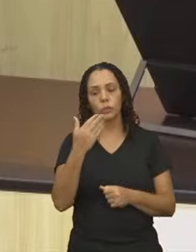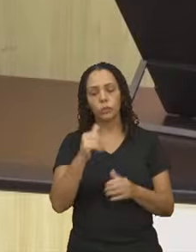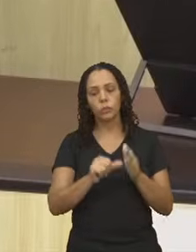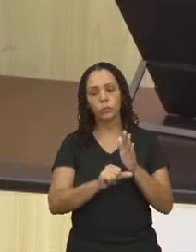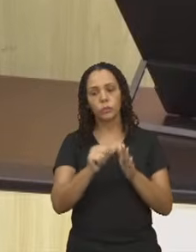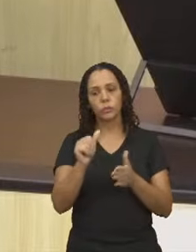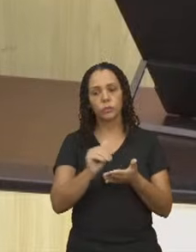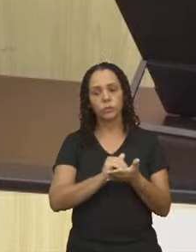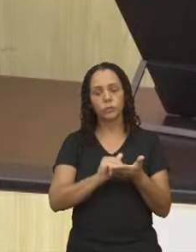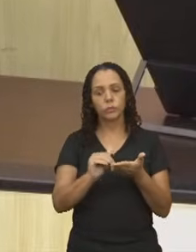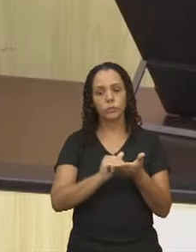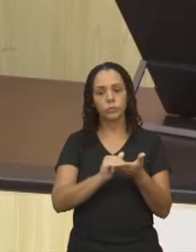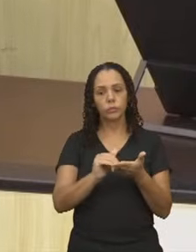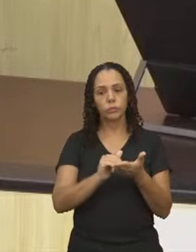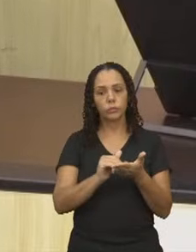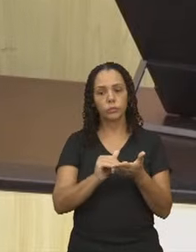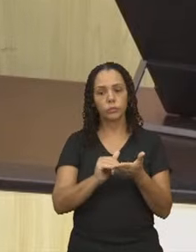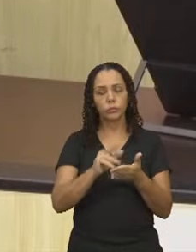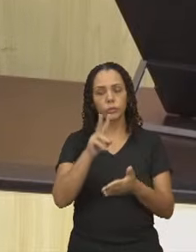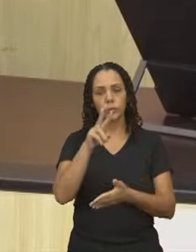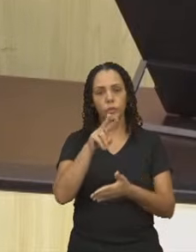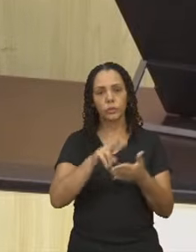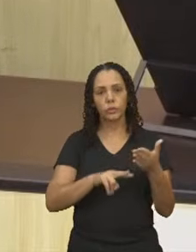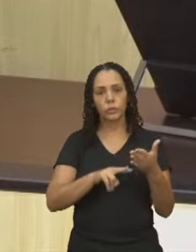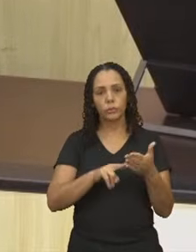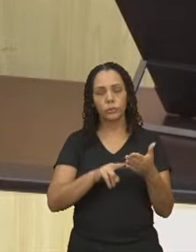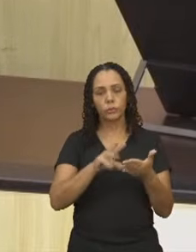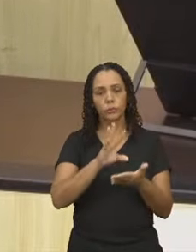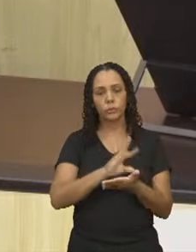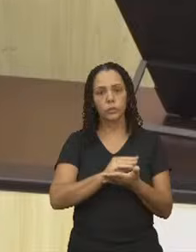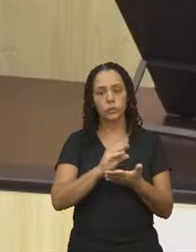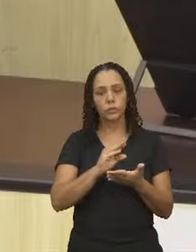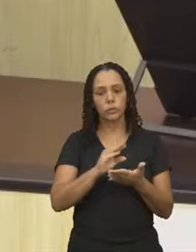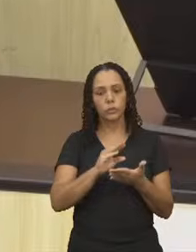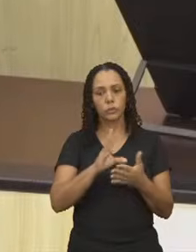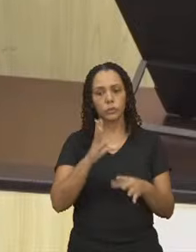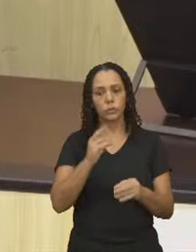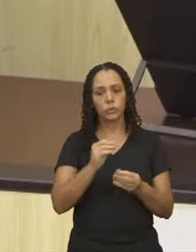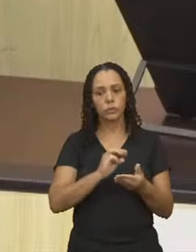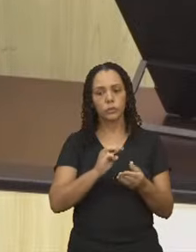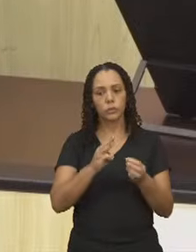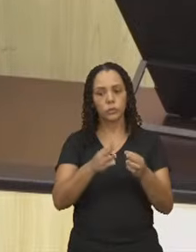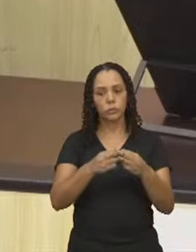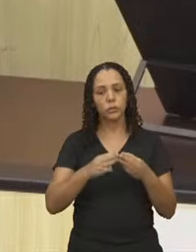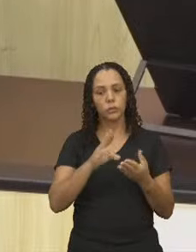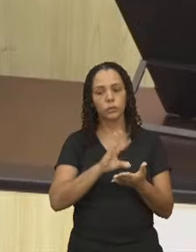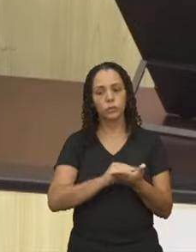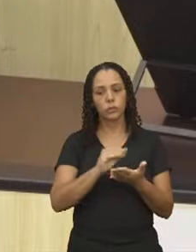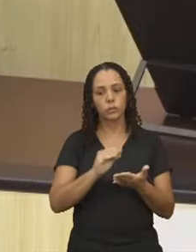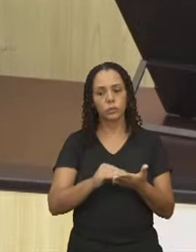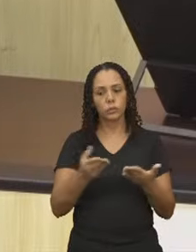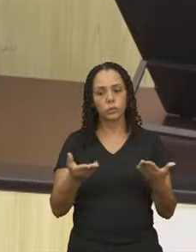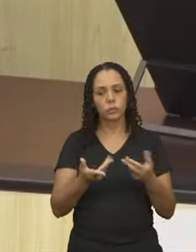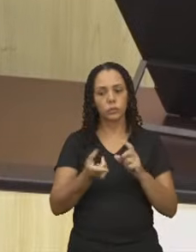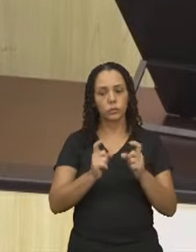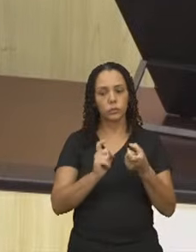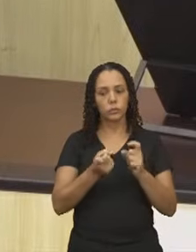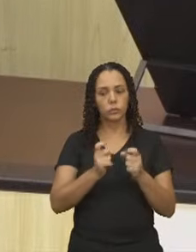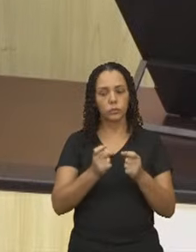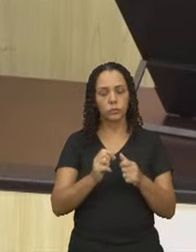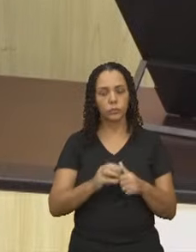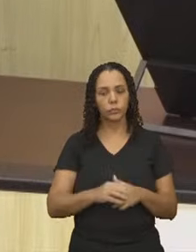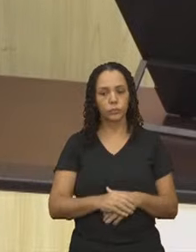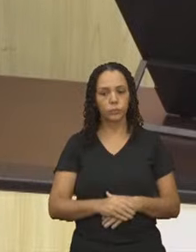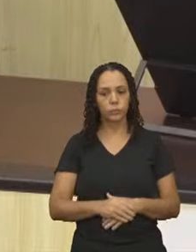primeira secretária que faça a leitura das sínteses das moções protocoladas para esta